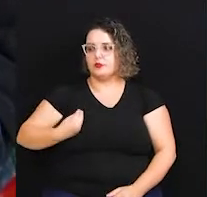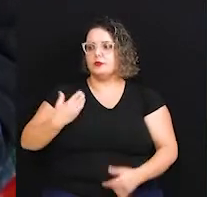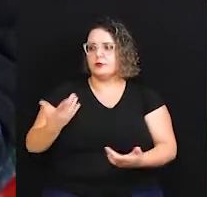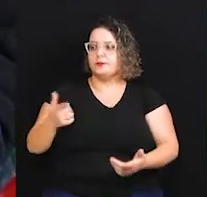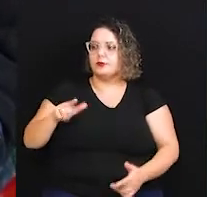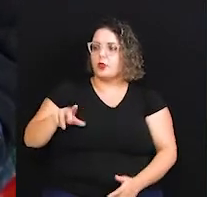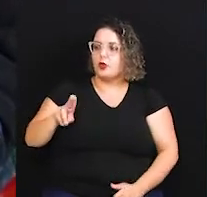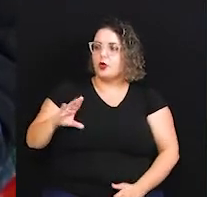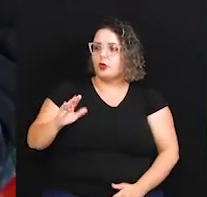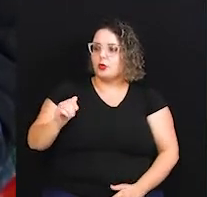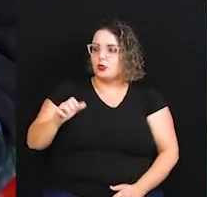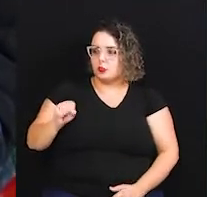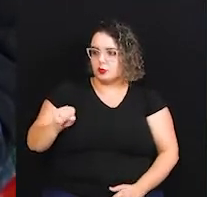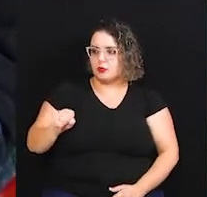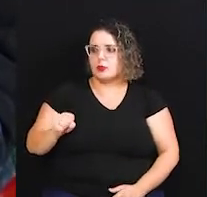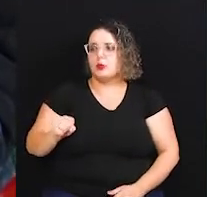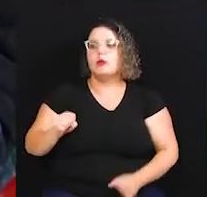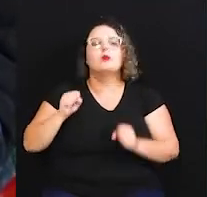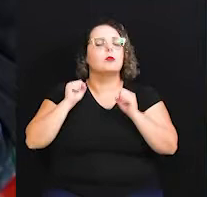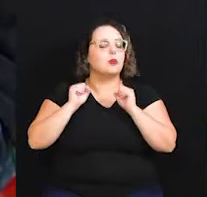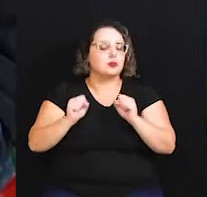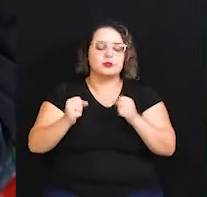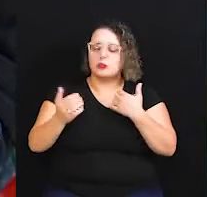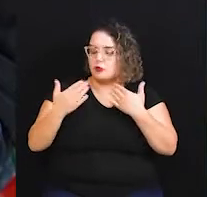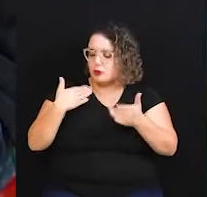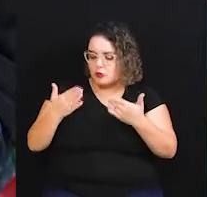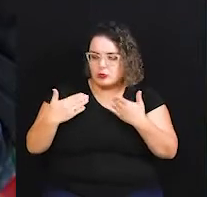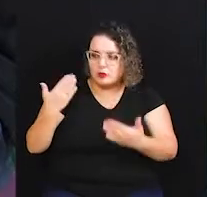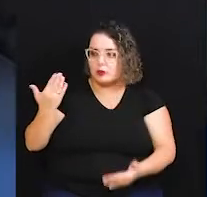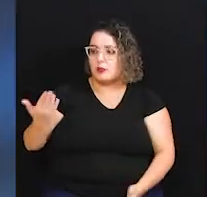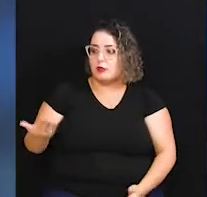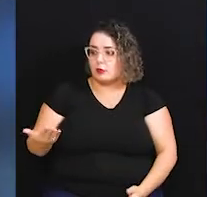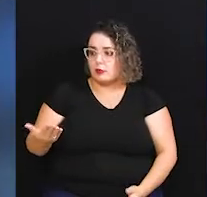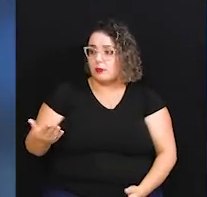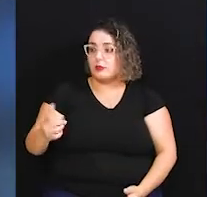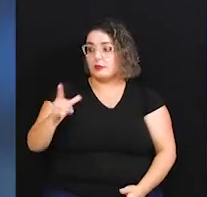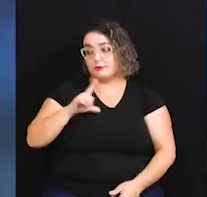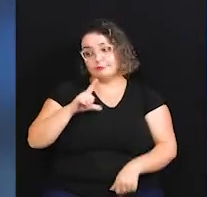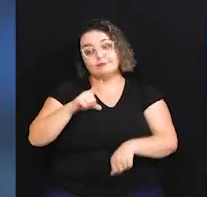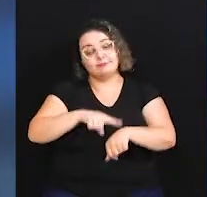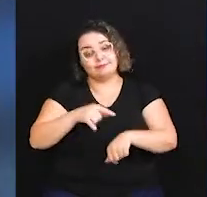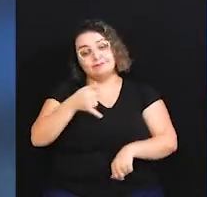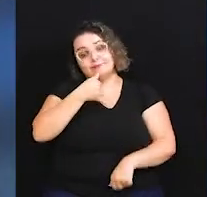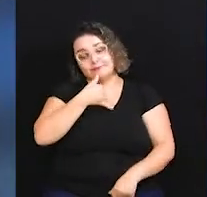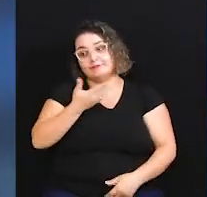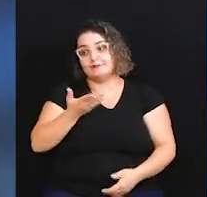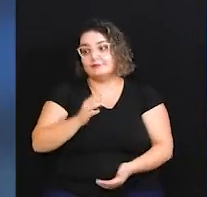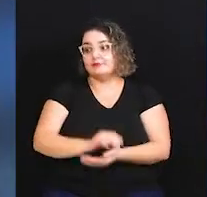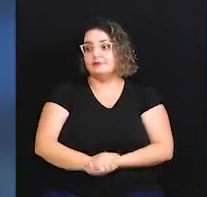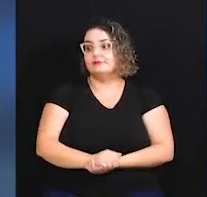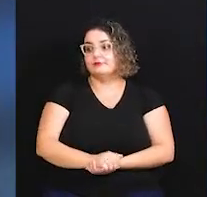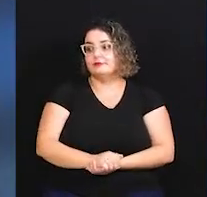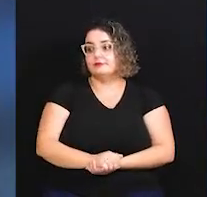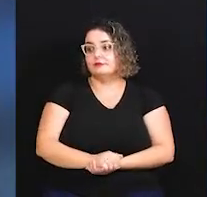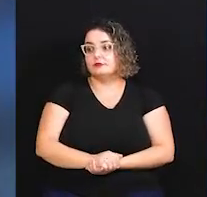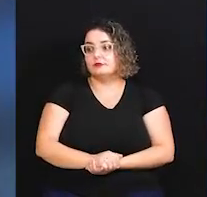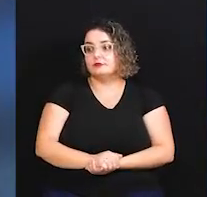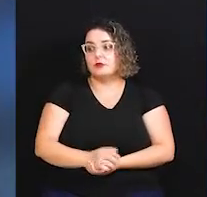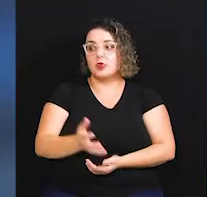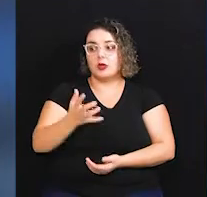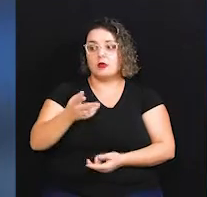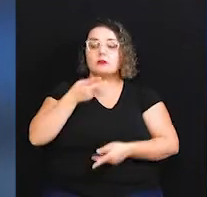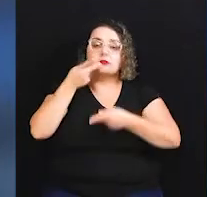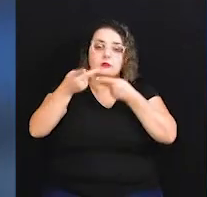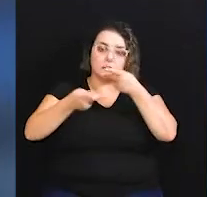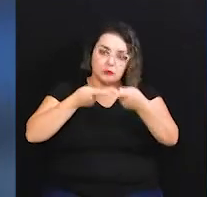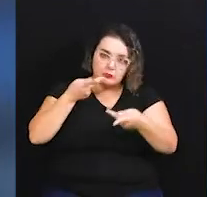depois. Mas, Lucas, eu poderia passar o dia inteiro conversando aqui com ele, mas a gente tem tempo, infelizmente. Eu